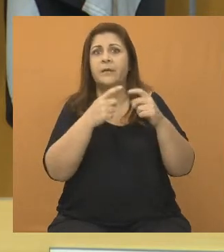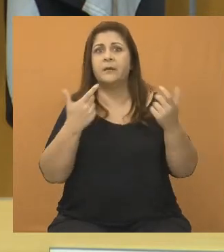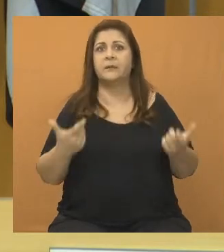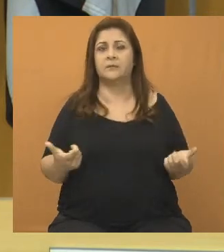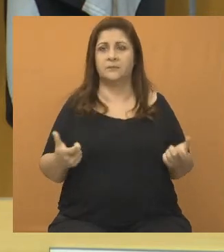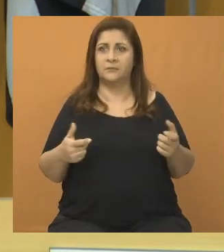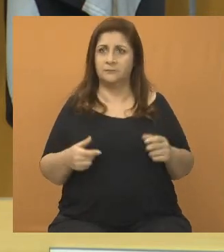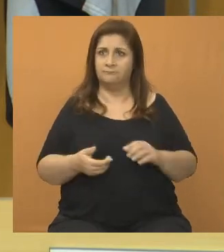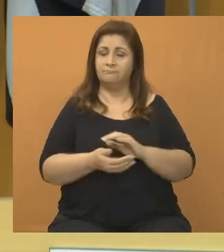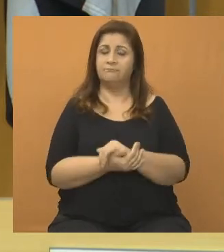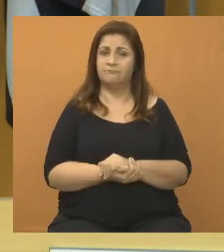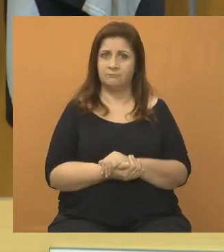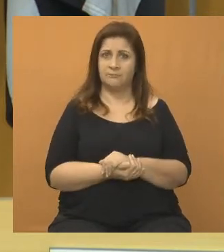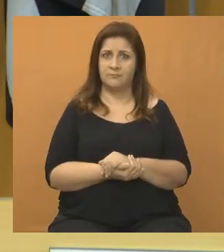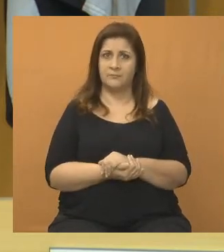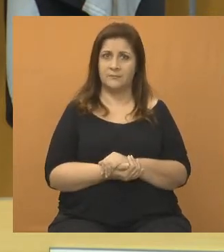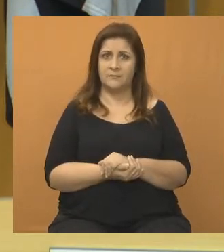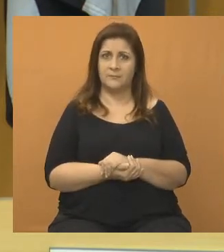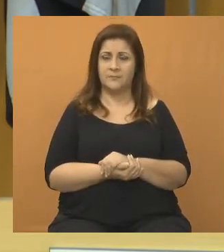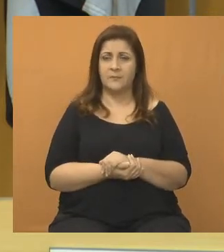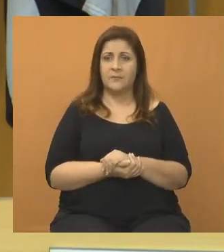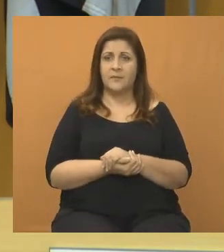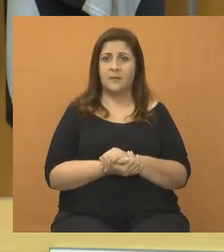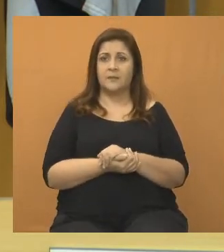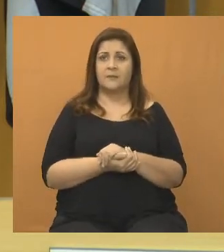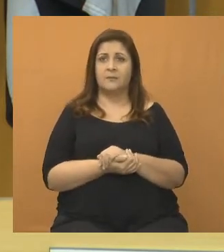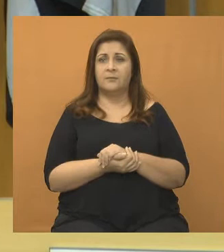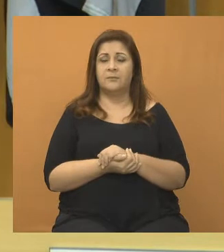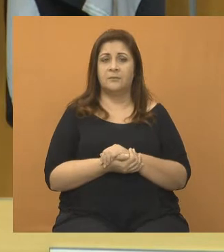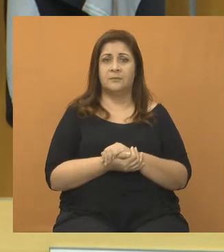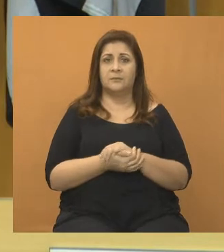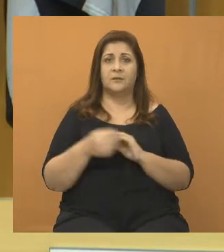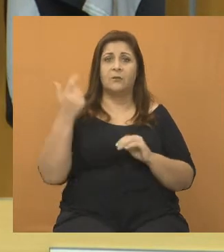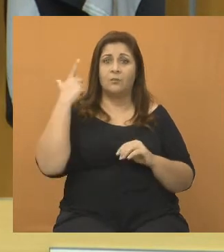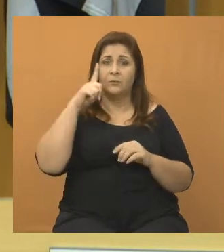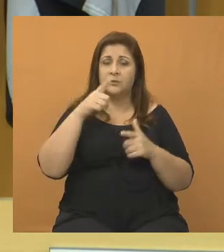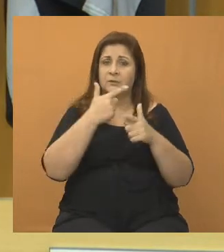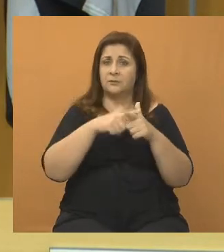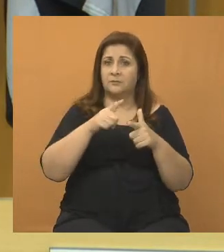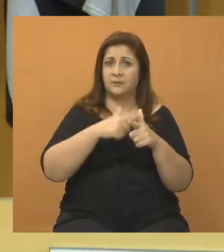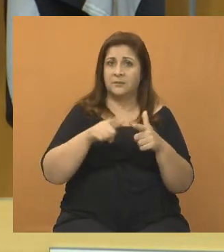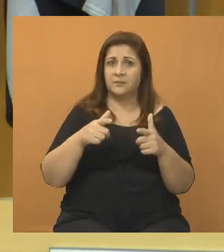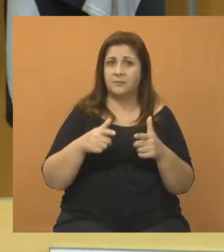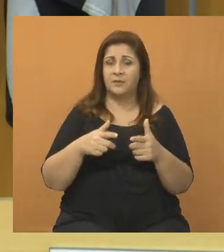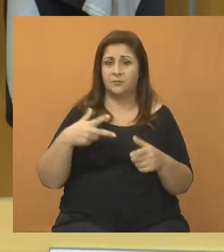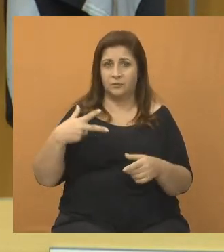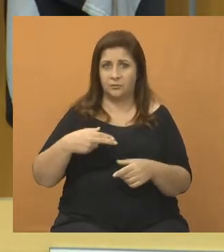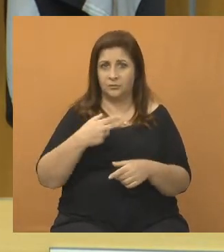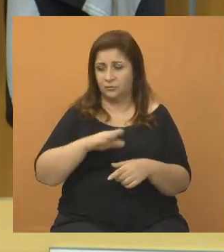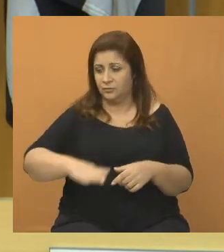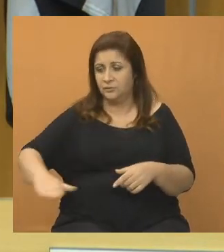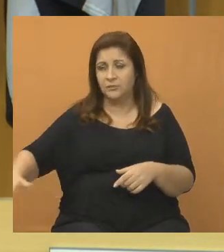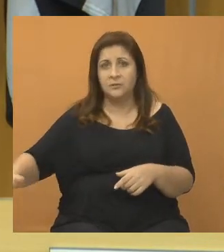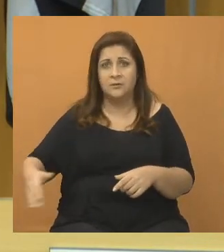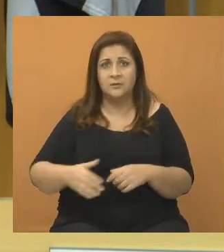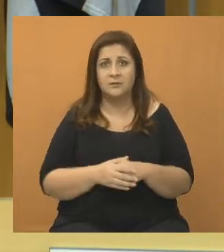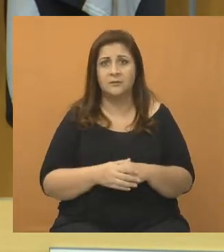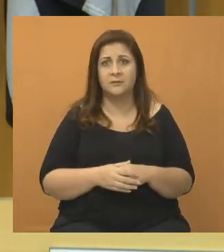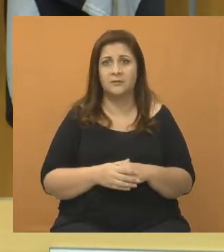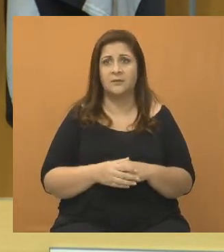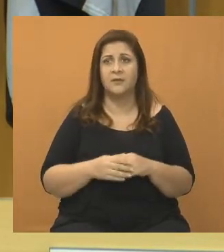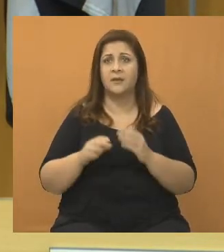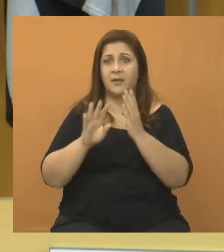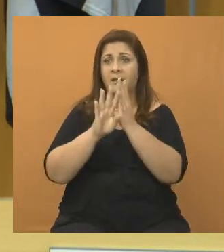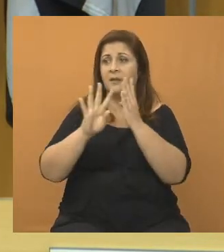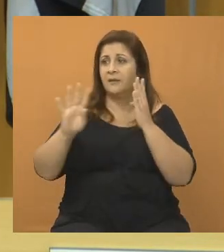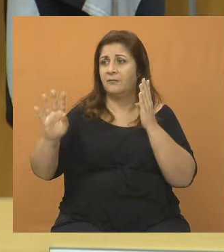cirurgiões para fazer o mutirão de cirurgias. A gente conseguiu um financiamento para a cirurgia pediátrica e a gente vai diluir toda a fila